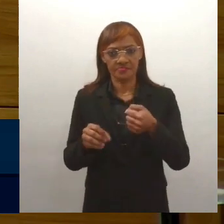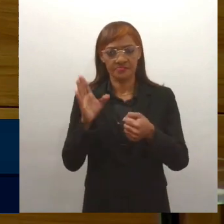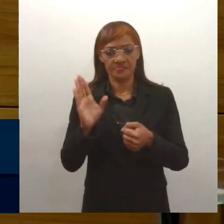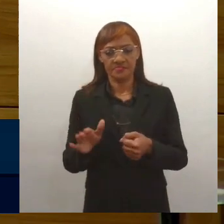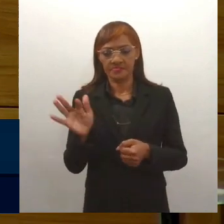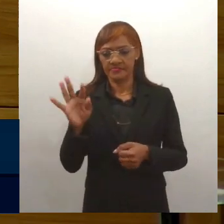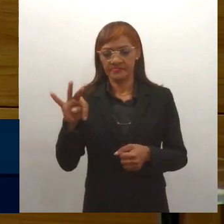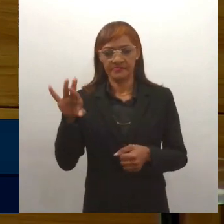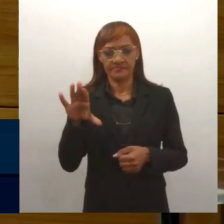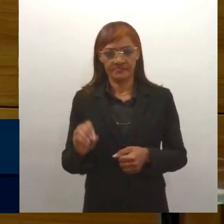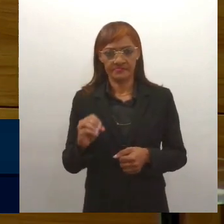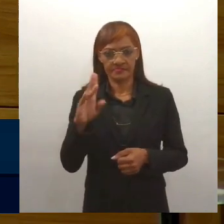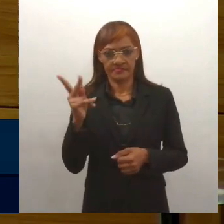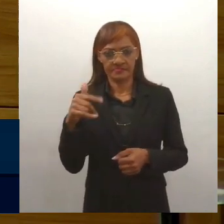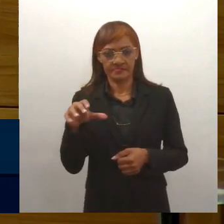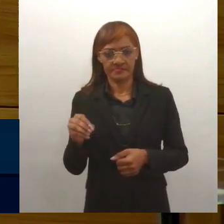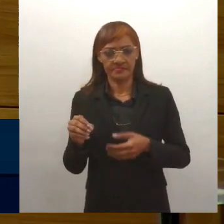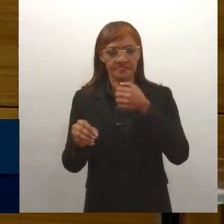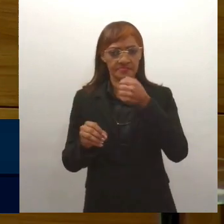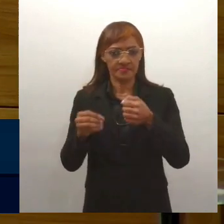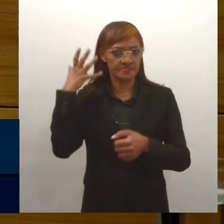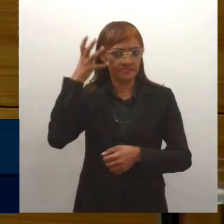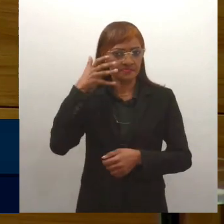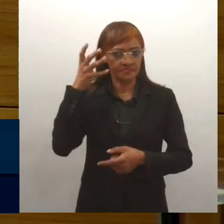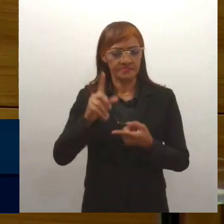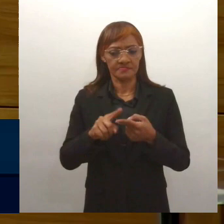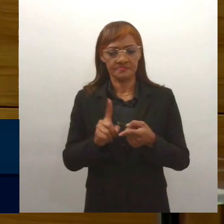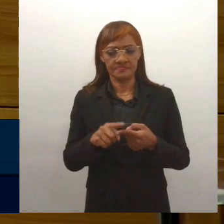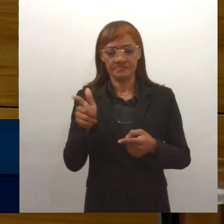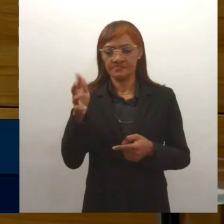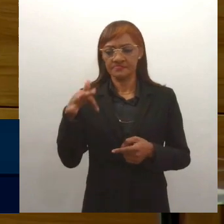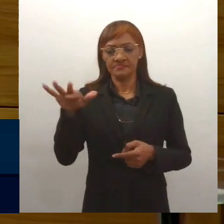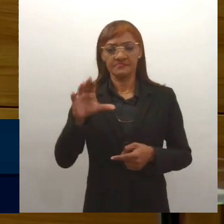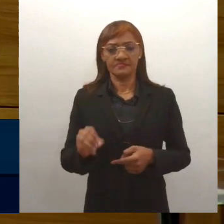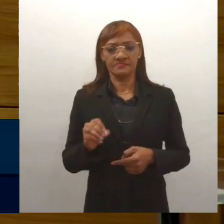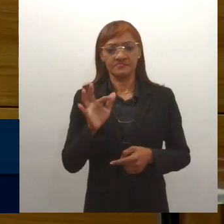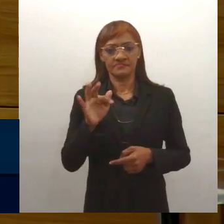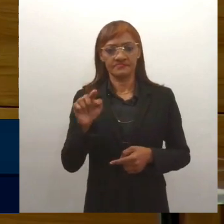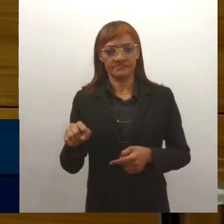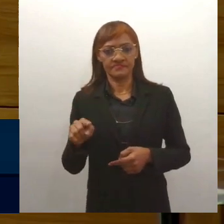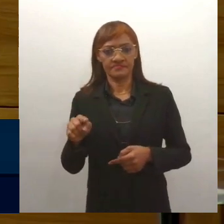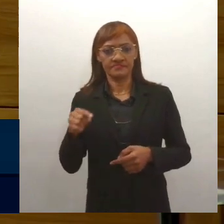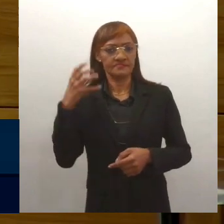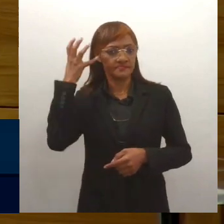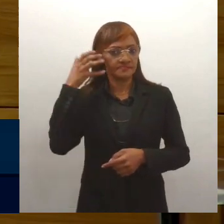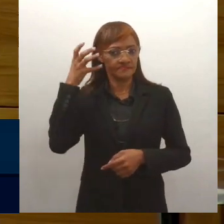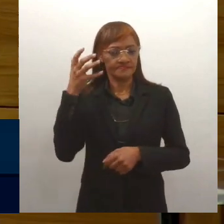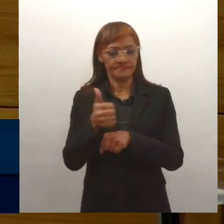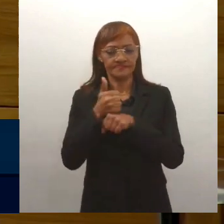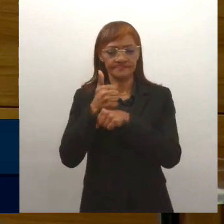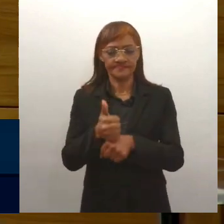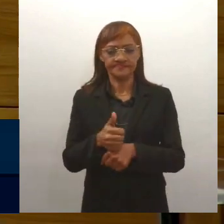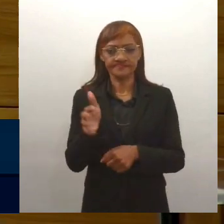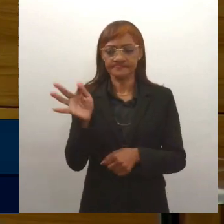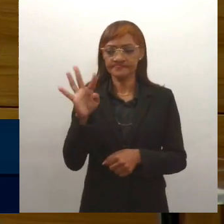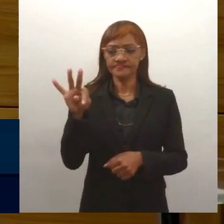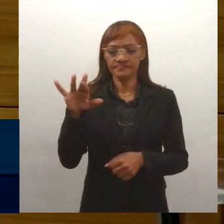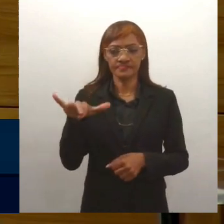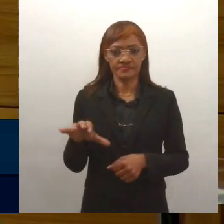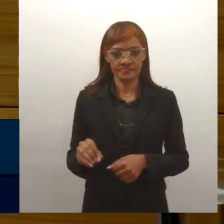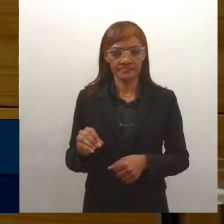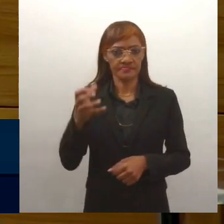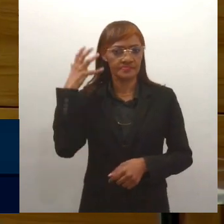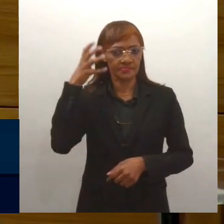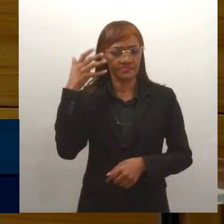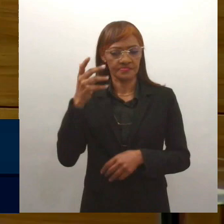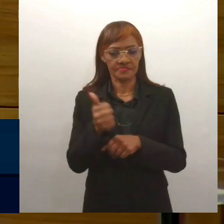radialista; Francisco Ferreira Pereira, radialista; Flávio de Souza, radialista; Eriton Joffler Ribeiro